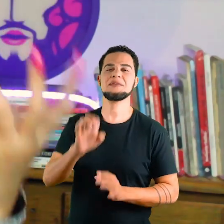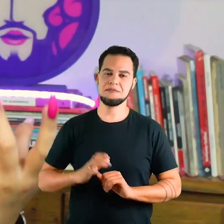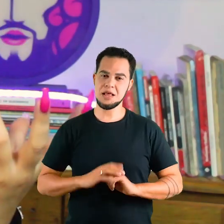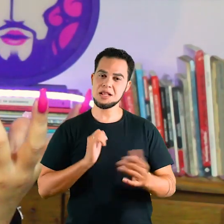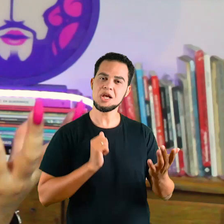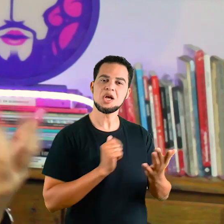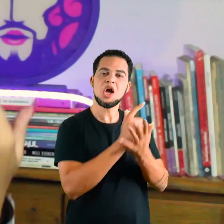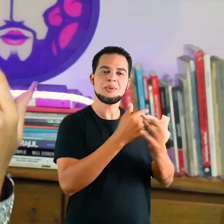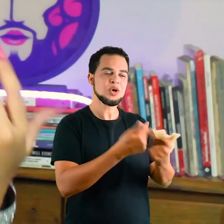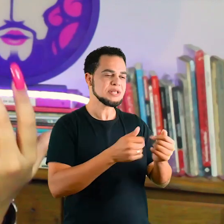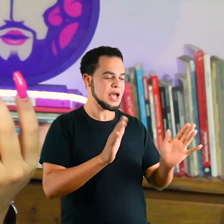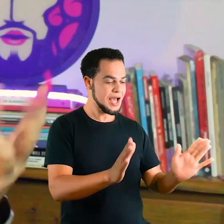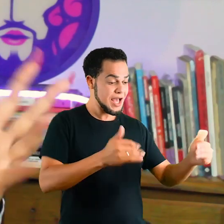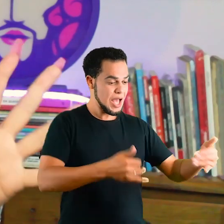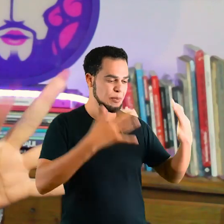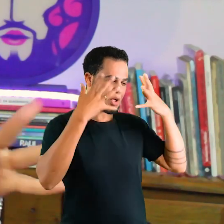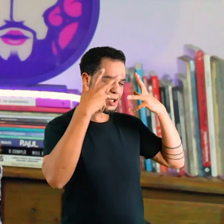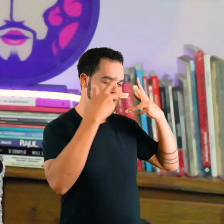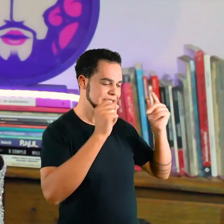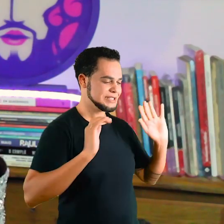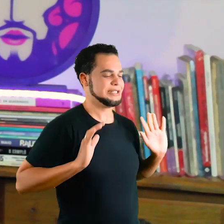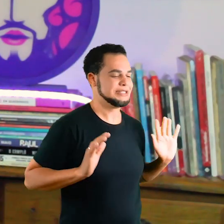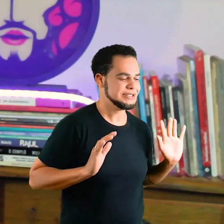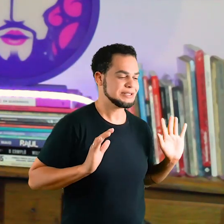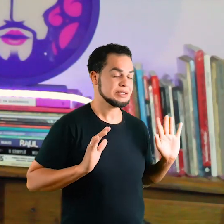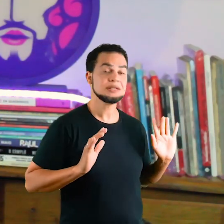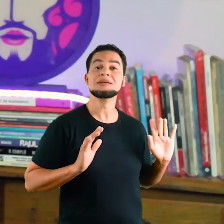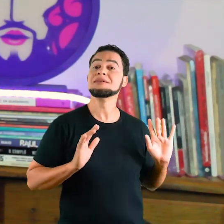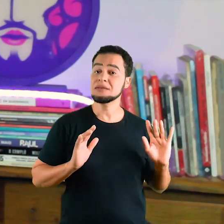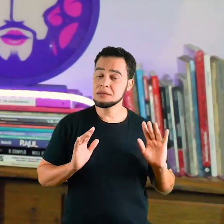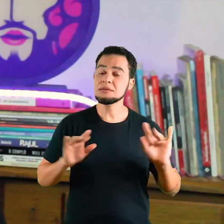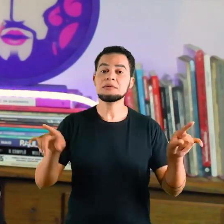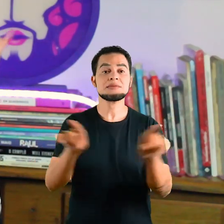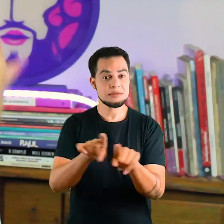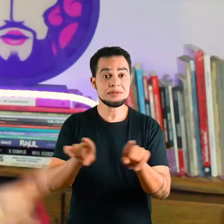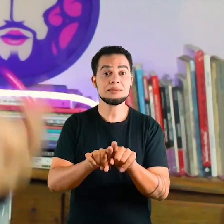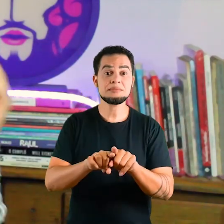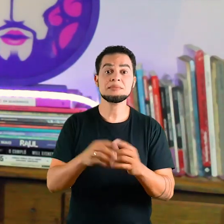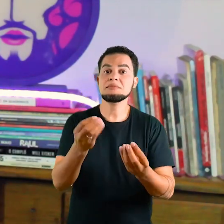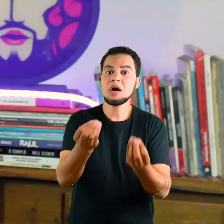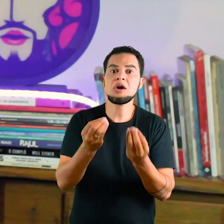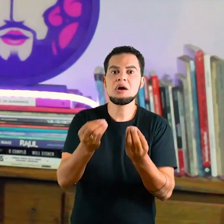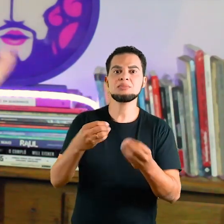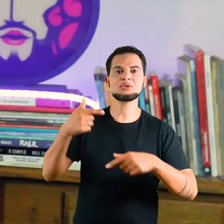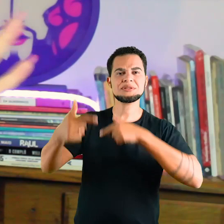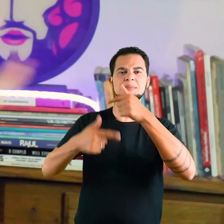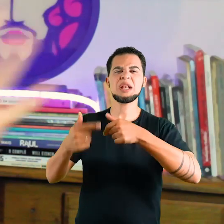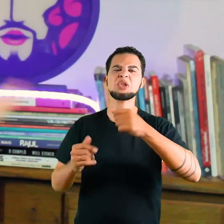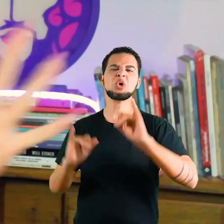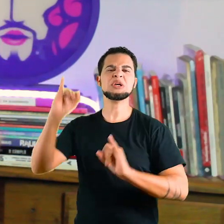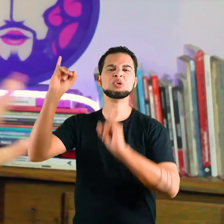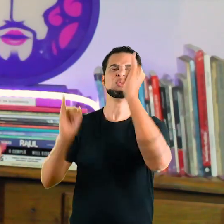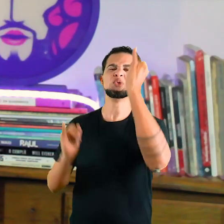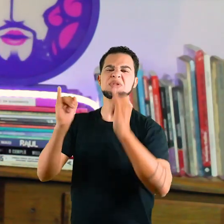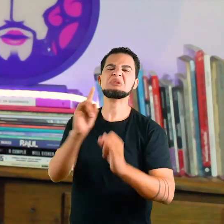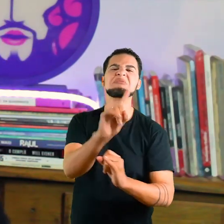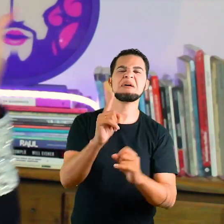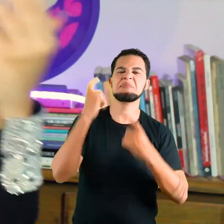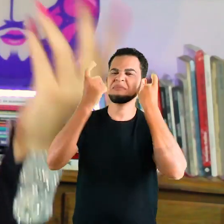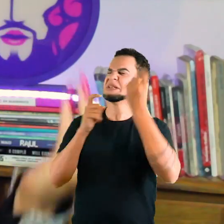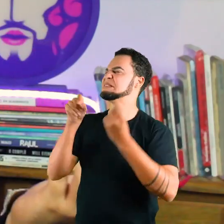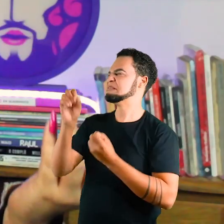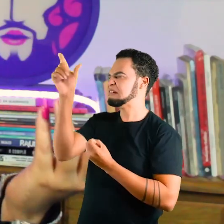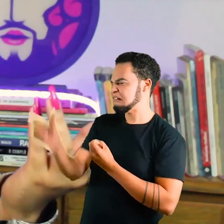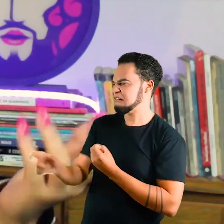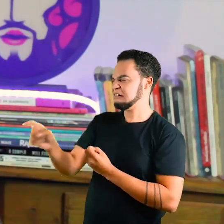embalagem bonita. E tem também a ocultação do que acontece com o trabalhador na indústria. Ninguém está preocupado se ele está